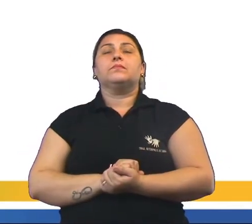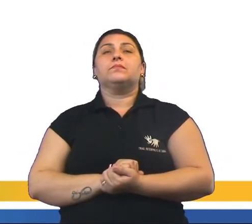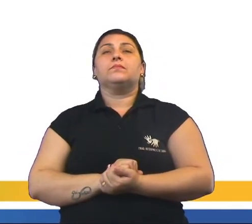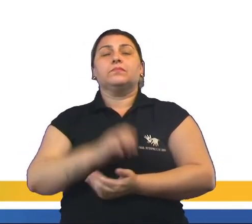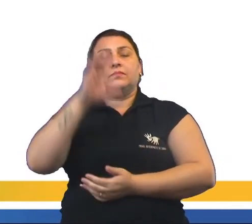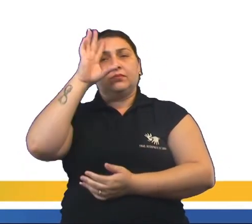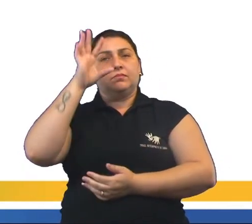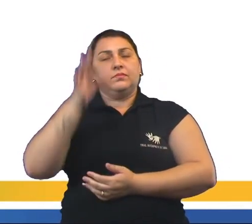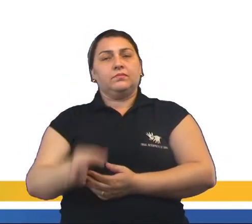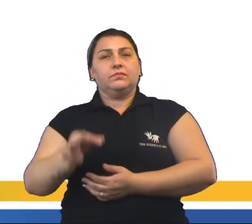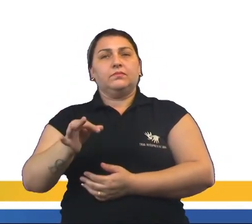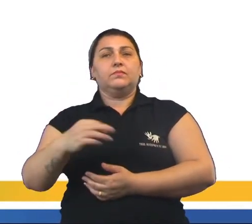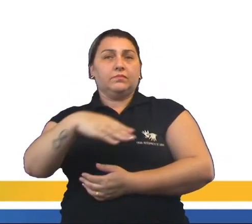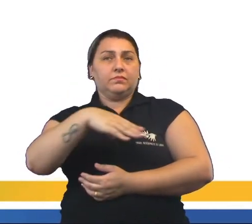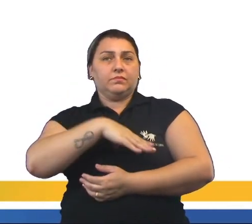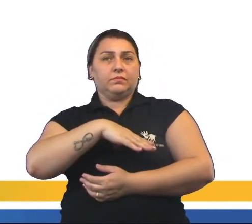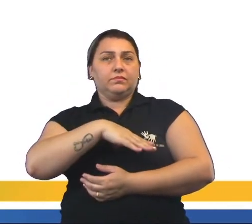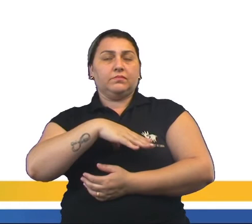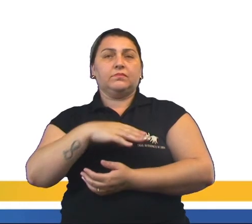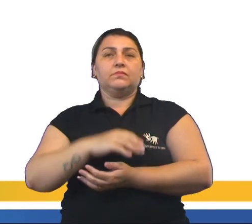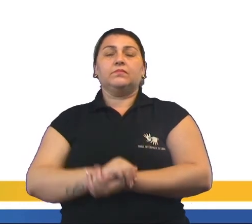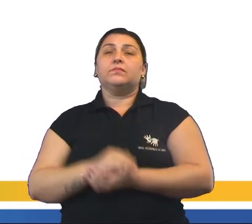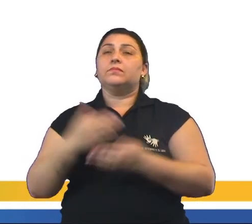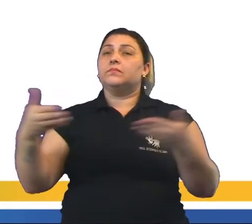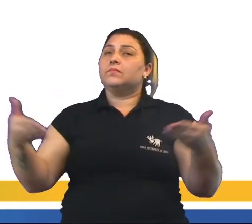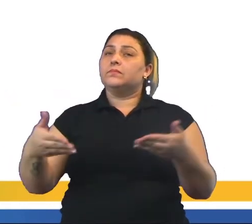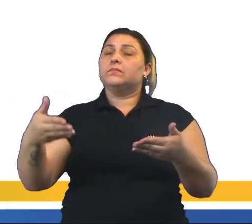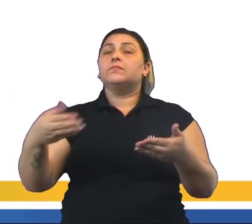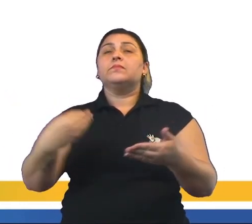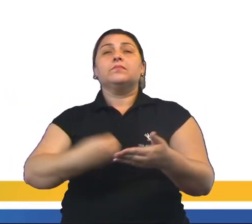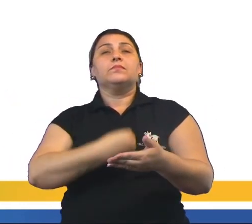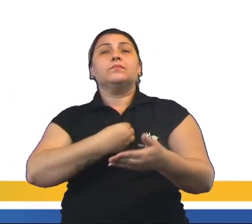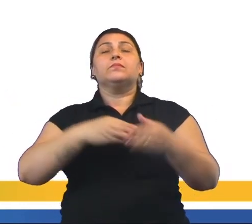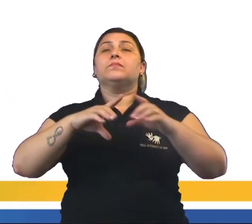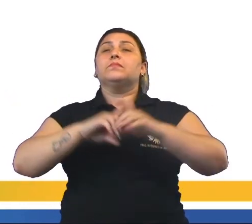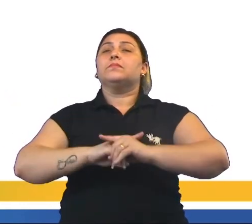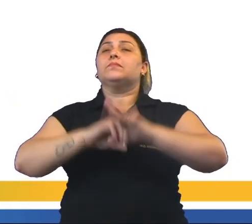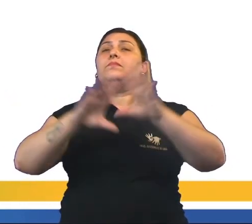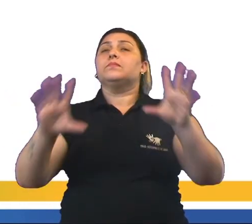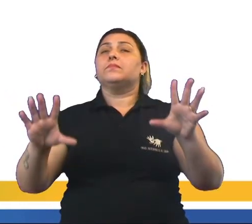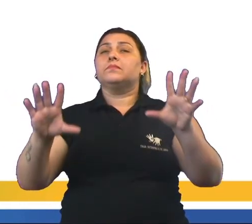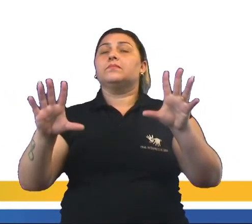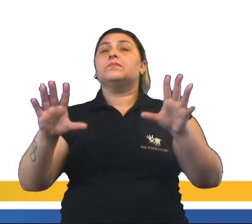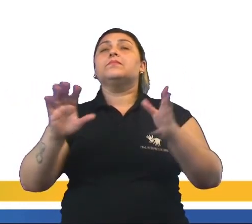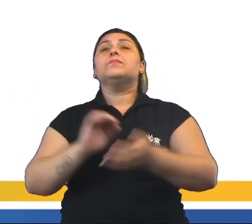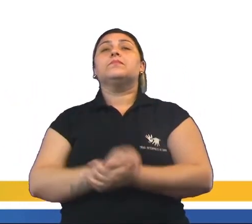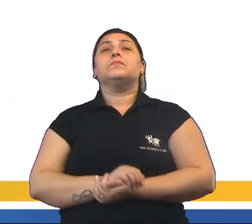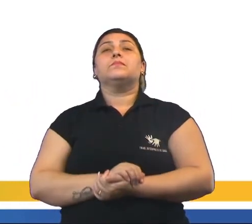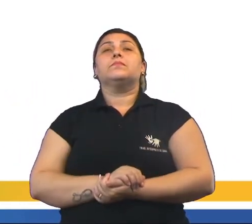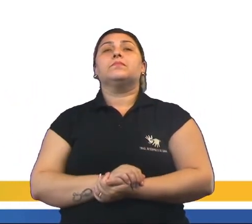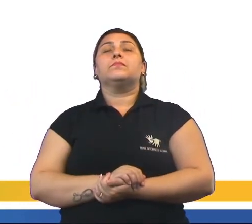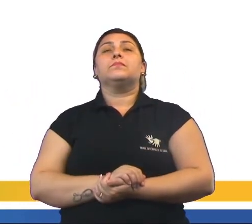tomada, né, de decisões da polis. E hoje a gente vive numa democracia semi-direta, né, que é